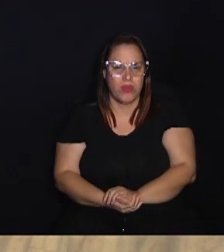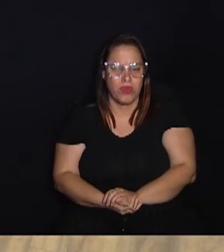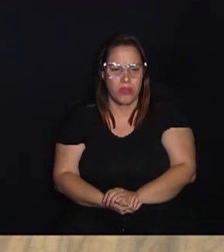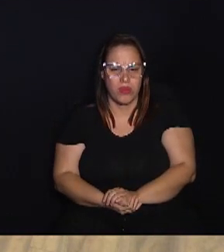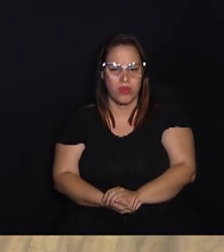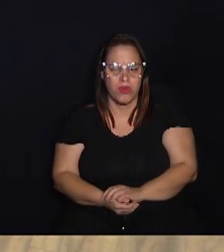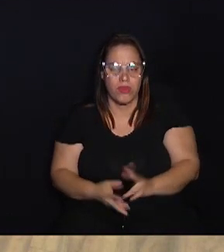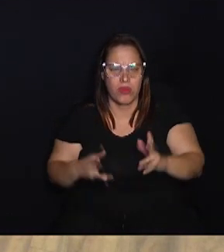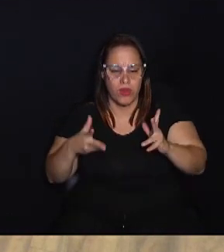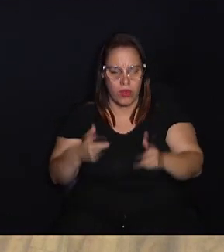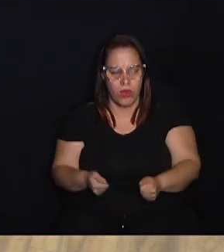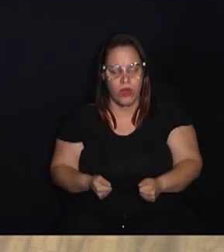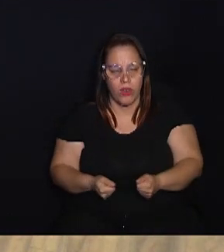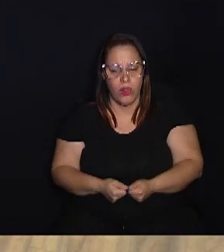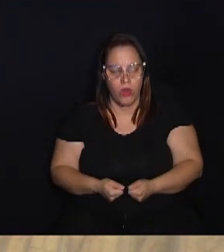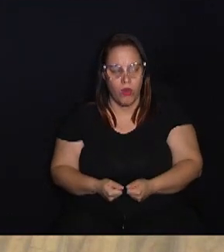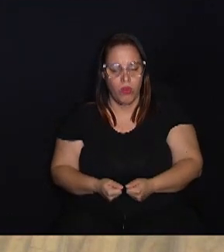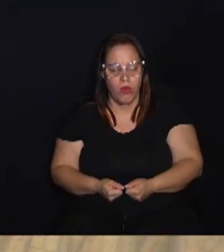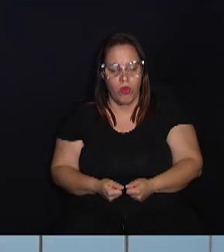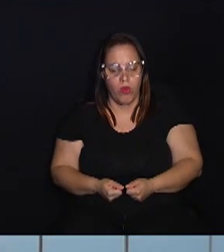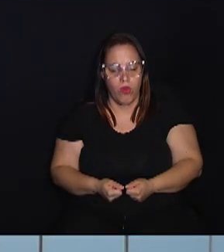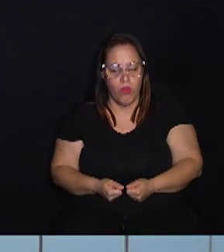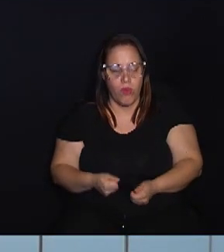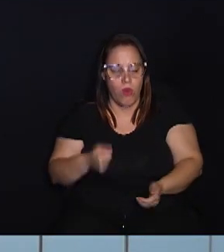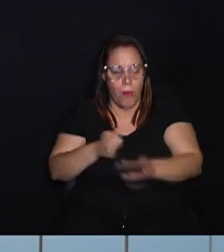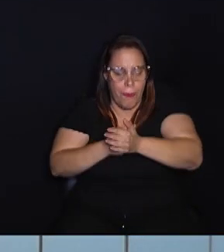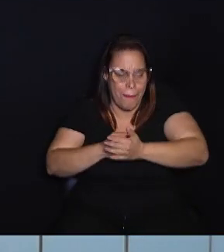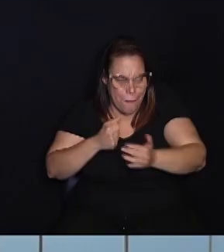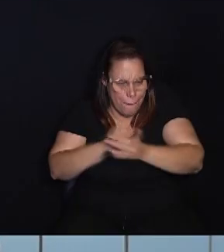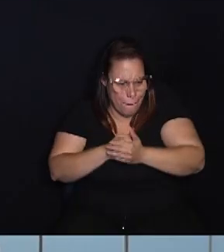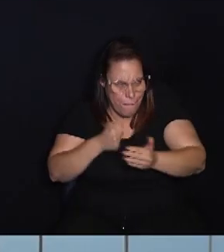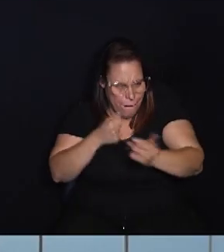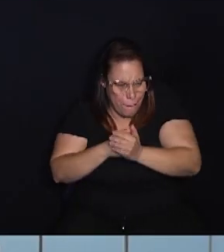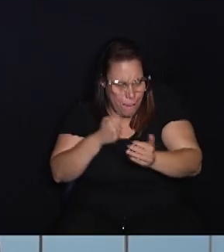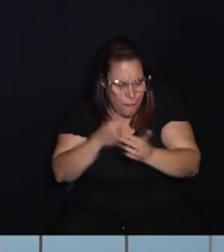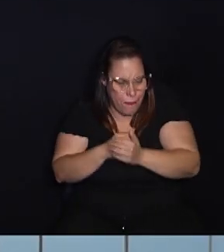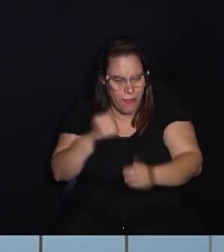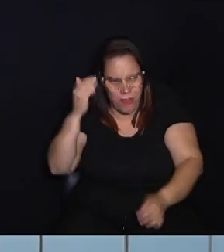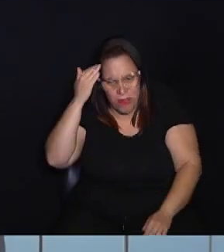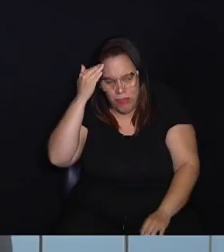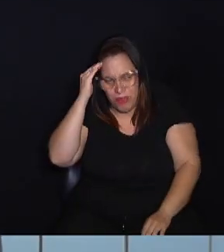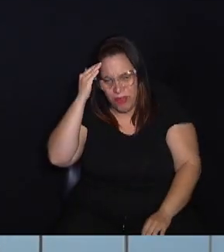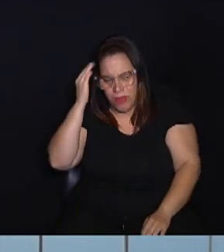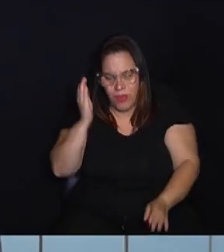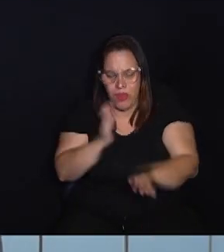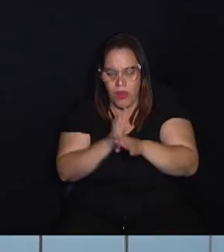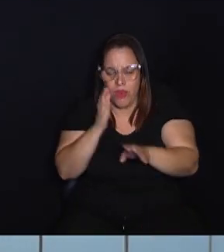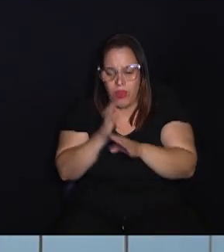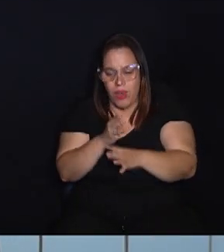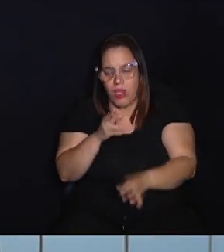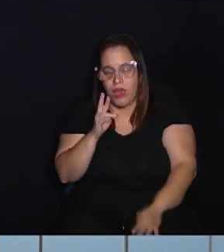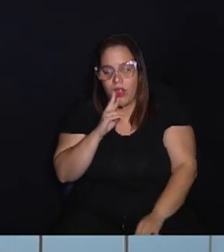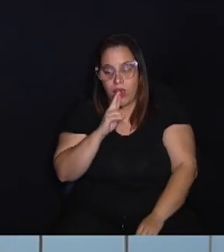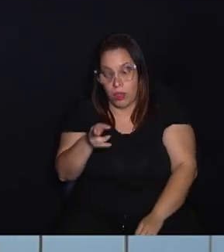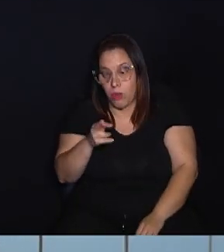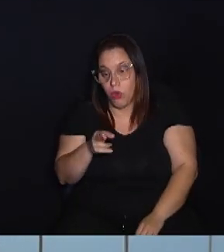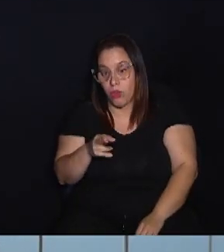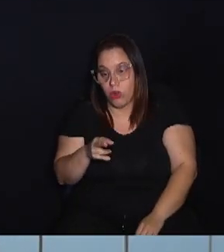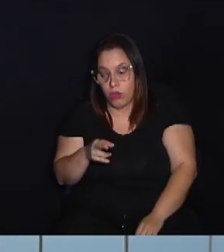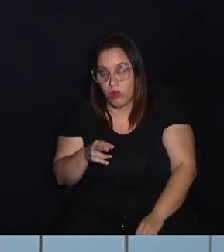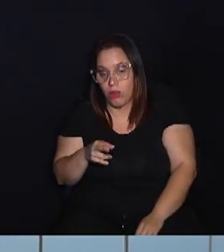sociedade global está debruçada em pesquisar, entender esses fenômenos, encontrar respostas